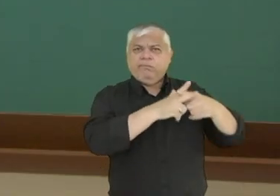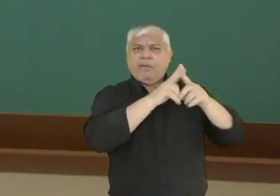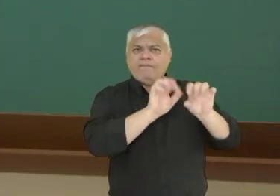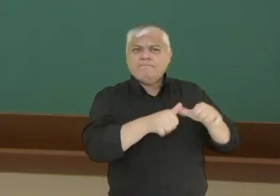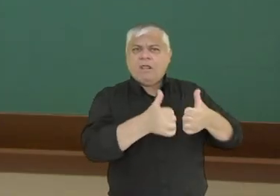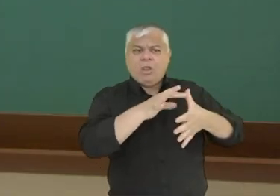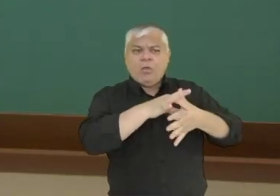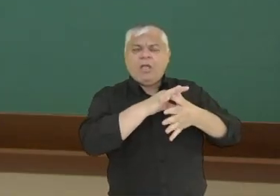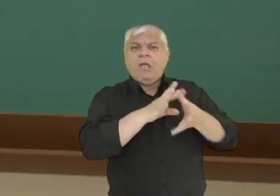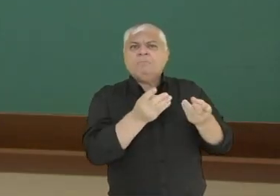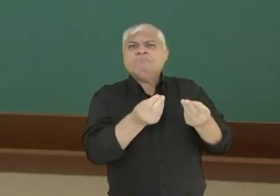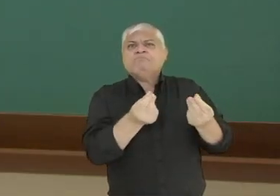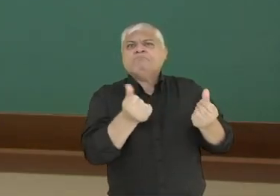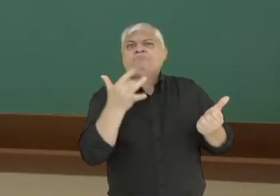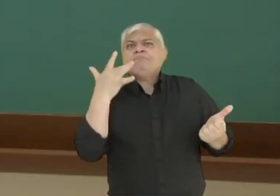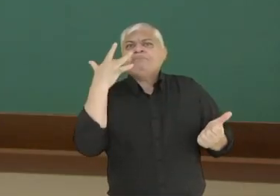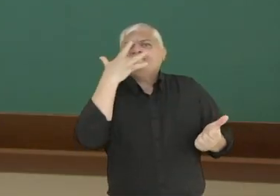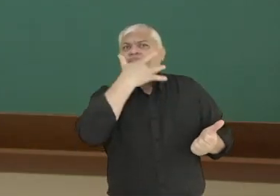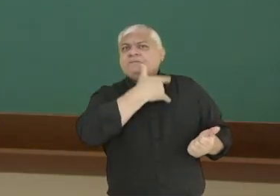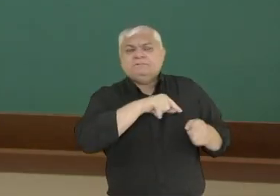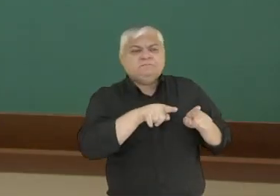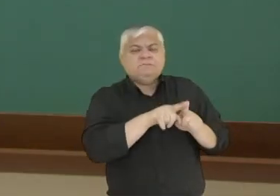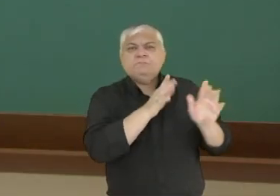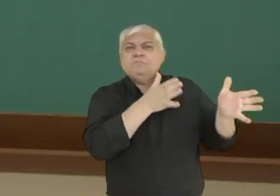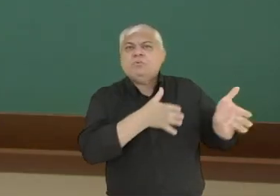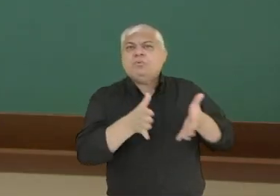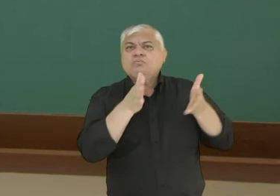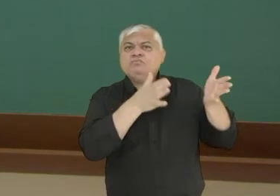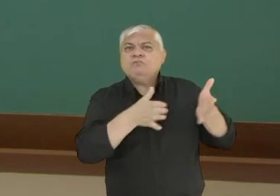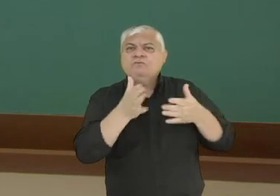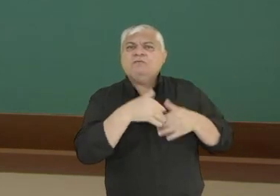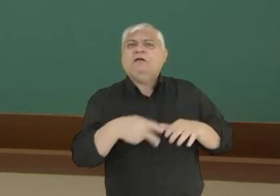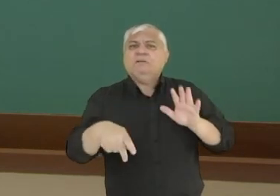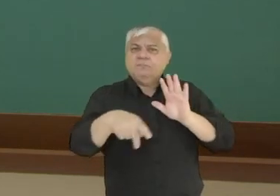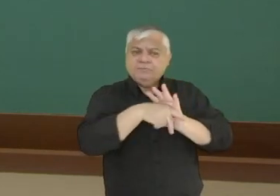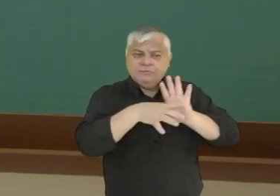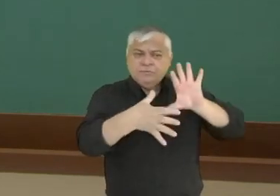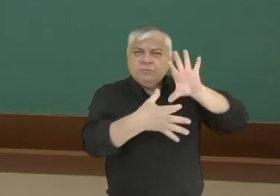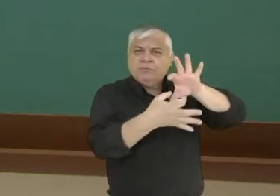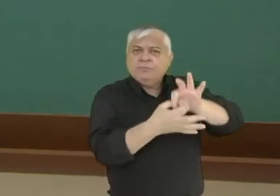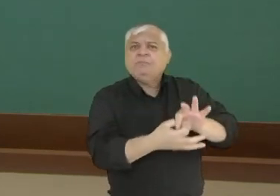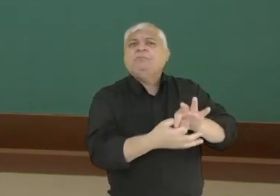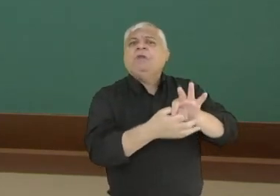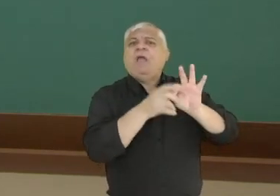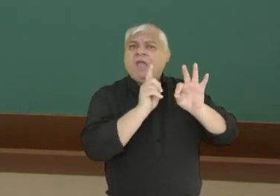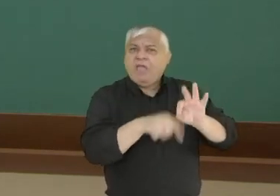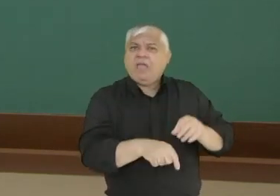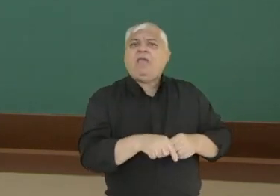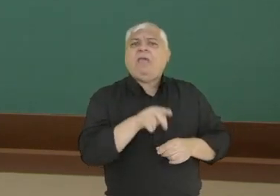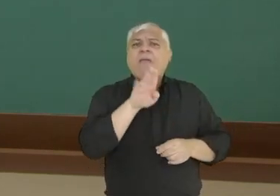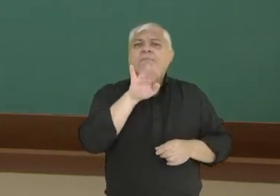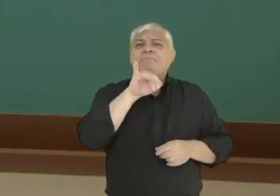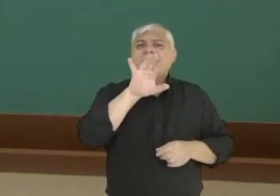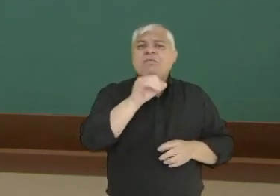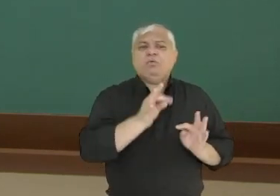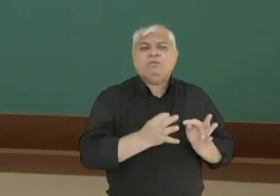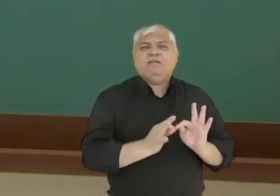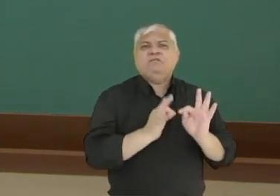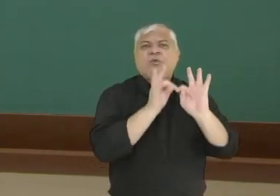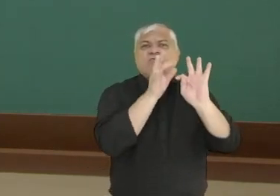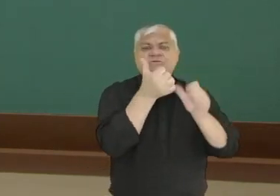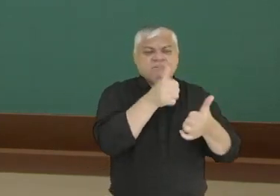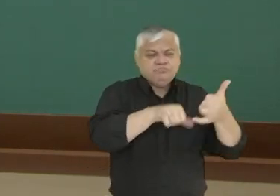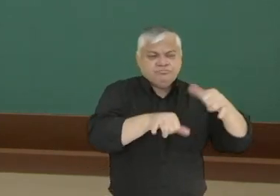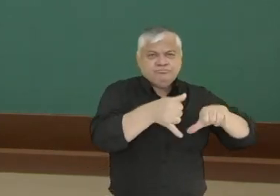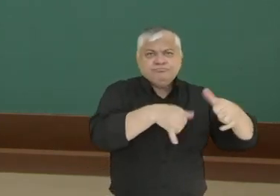da carne para melhorar a produtividade Esse é um conjunto de tecnologias chamado de biotecnologia né